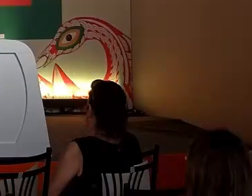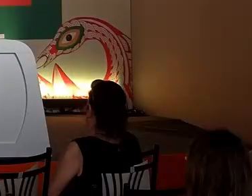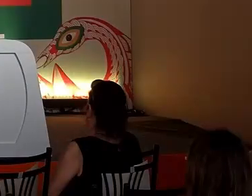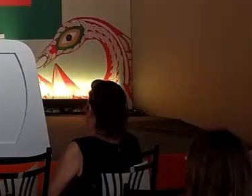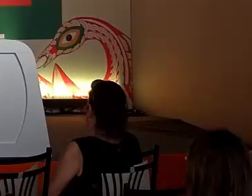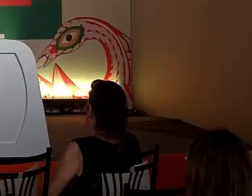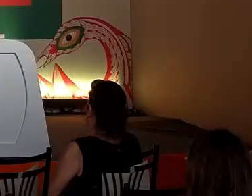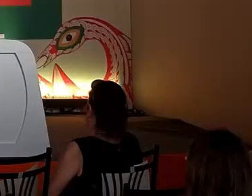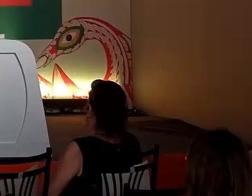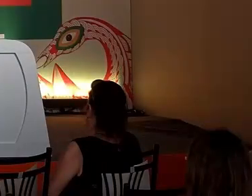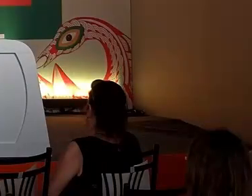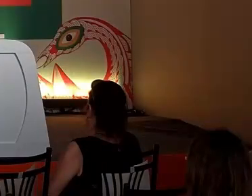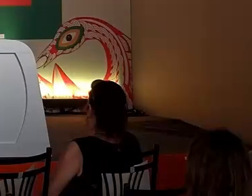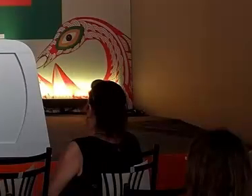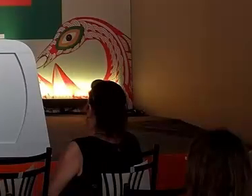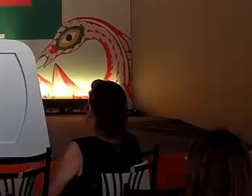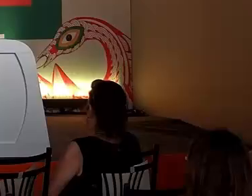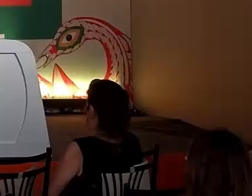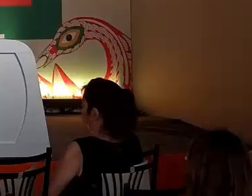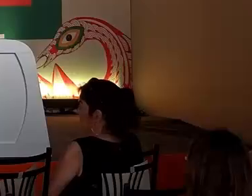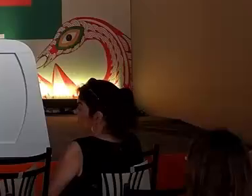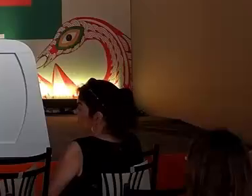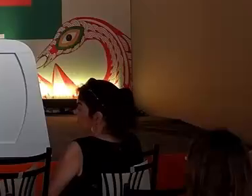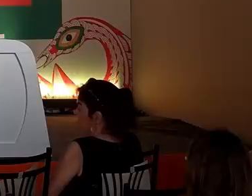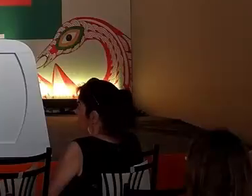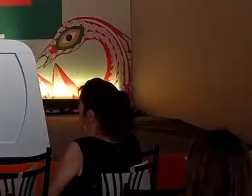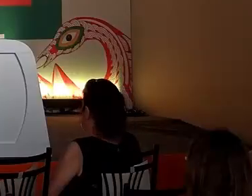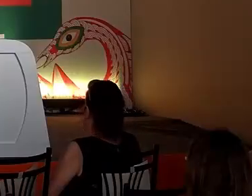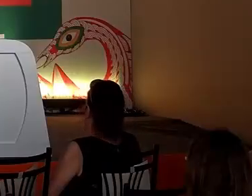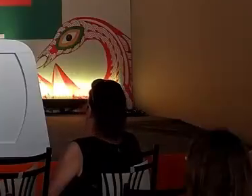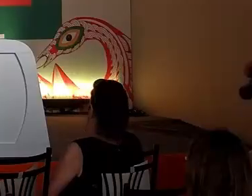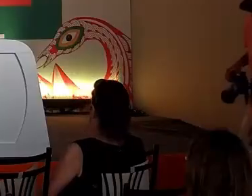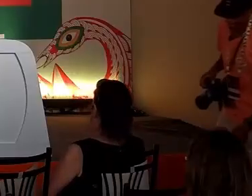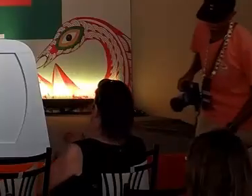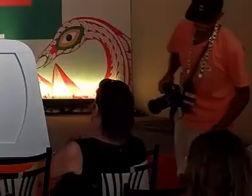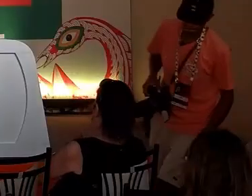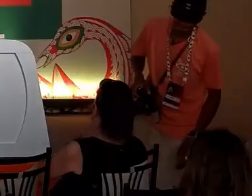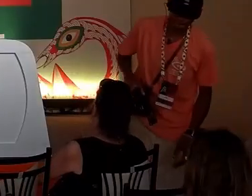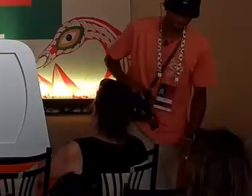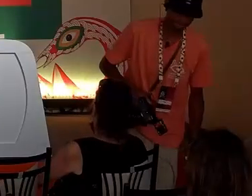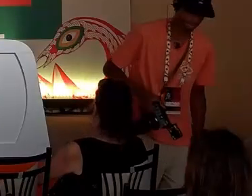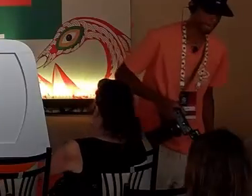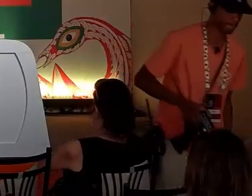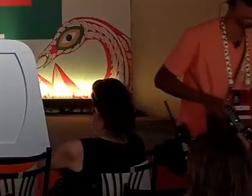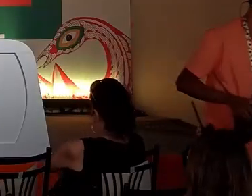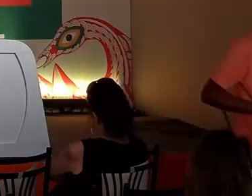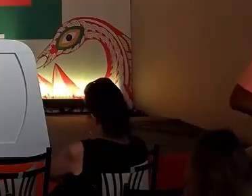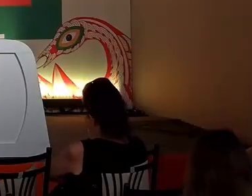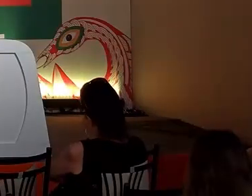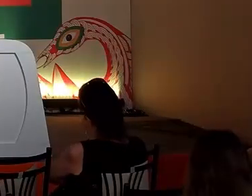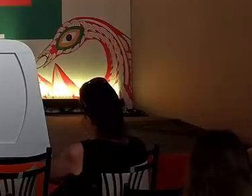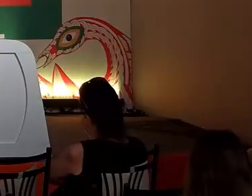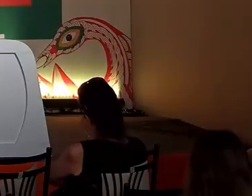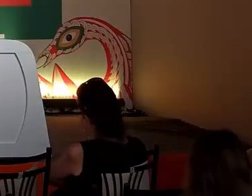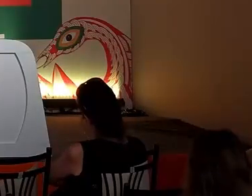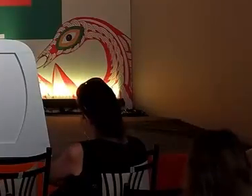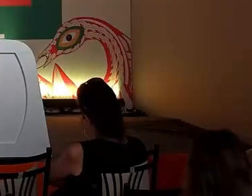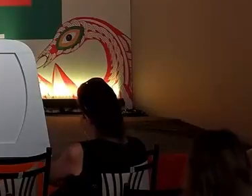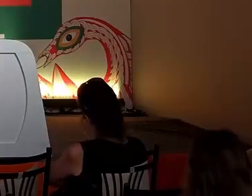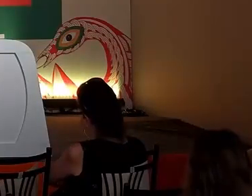E trazer esse outro lado, um lado de... Não sei, a poesia ela pode